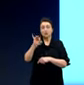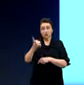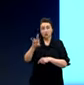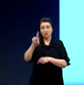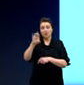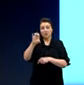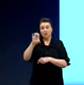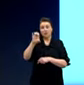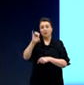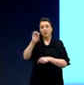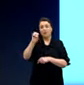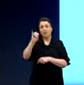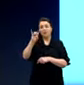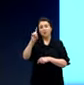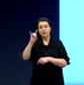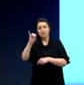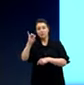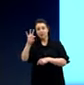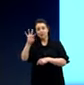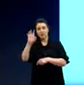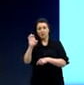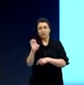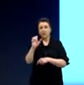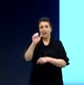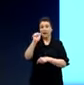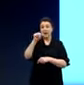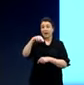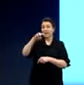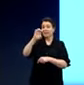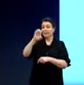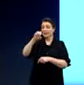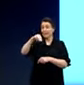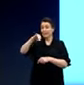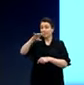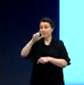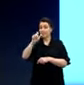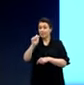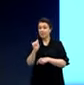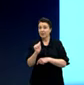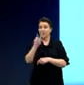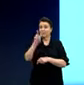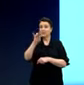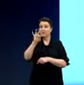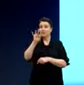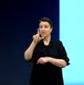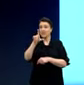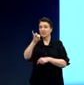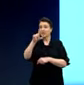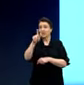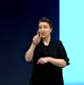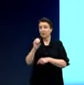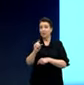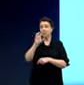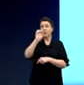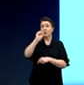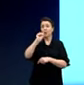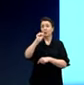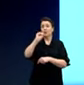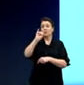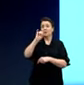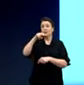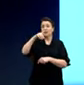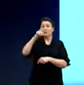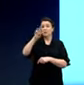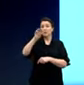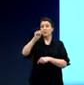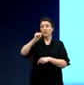tireoidite de Hashimoto, anemia hemolítica, vitiligo, síndrome de Sjögren ou